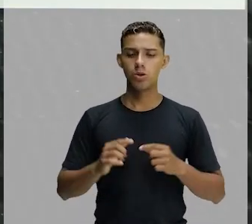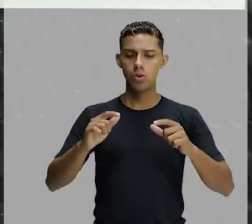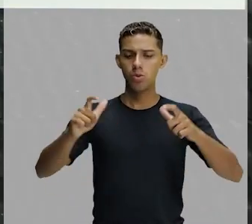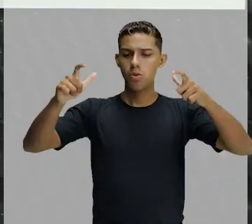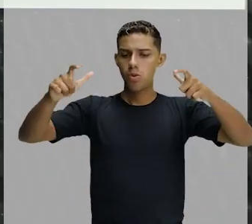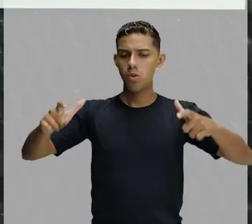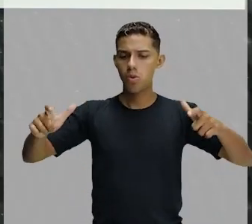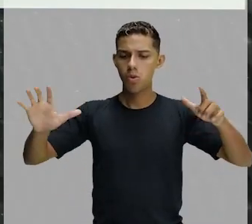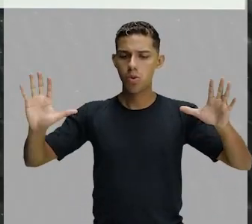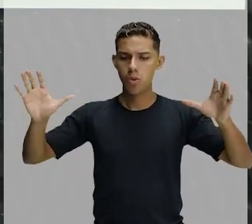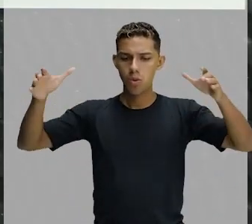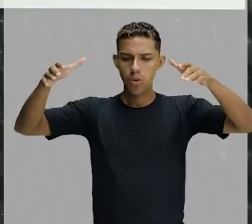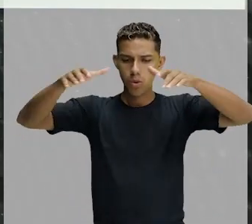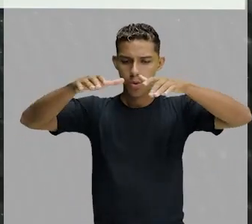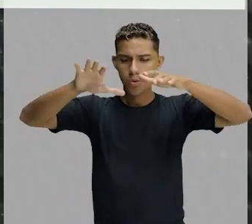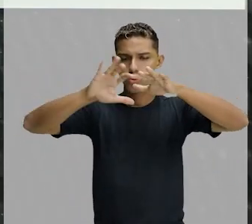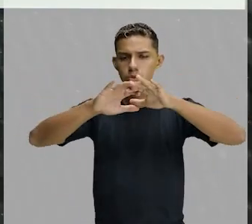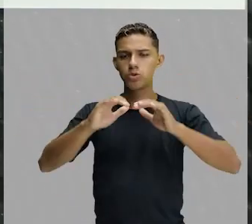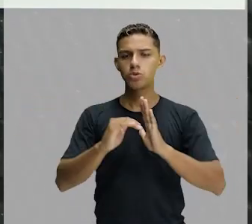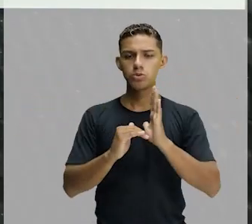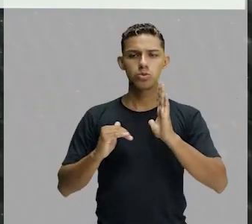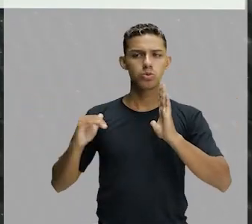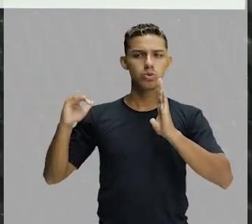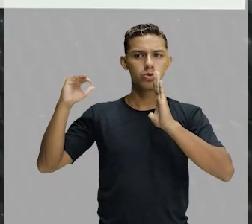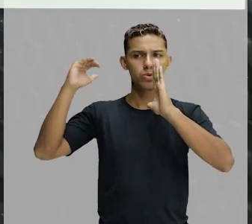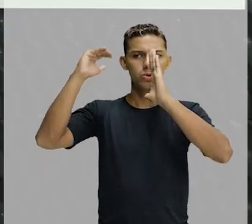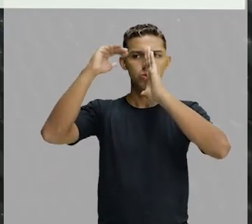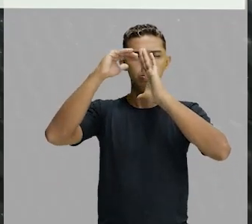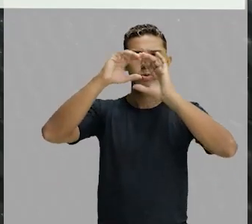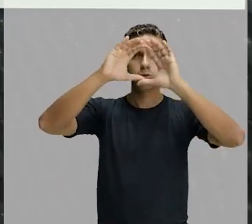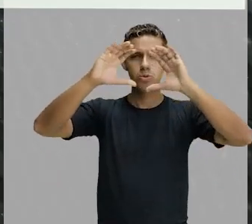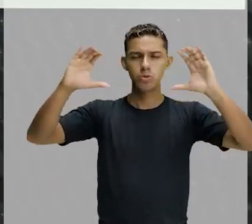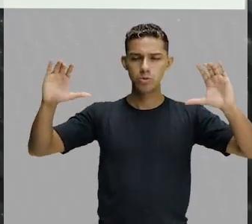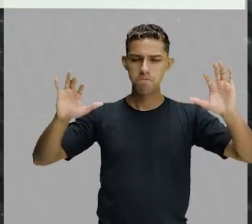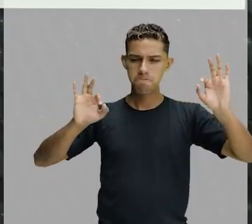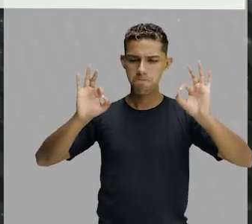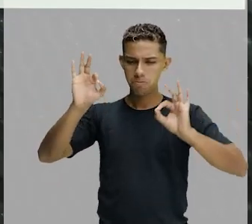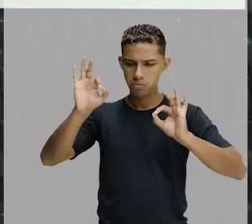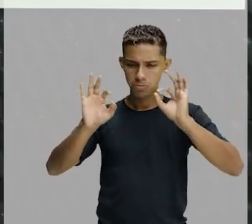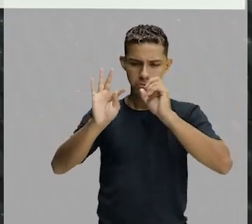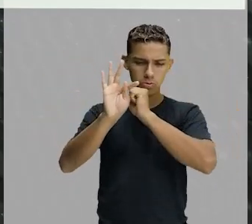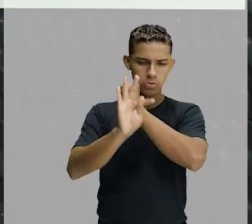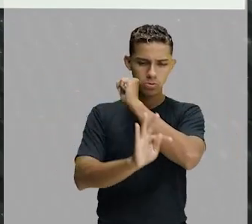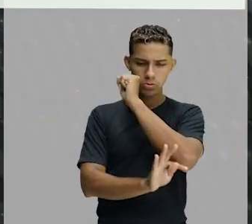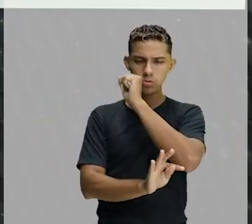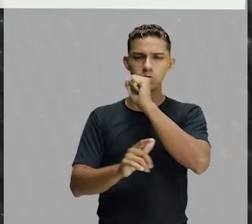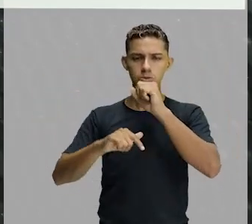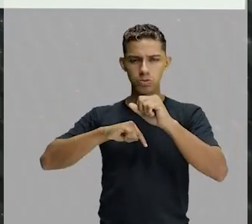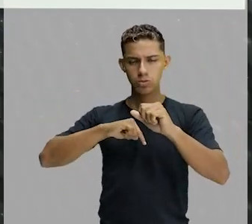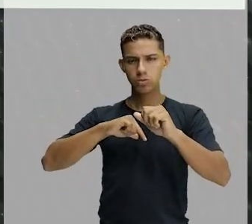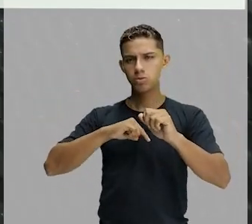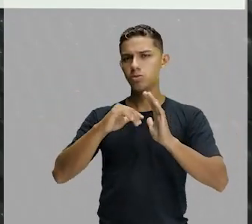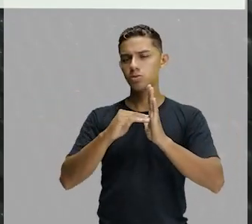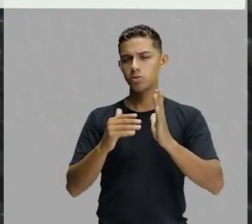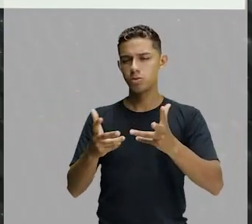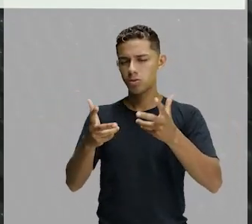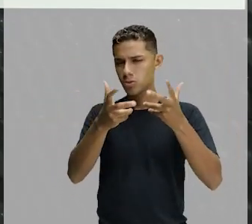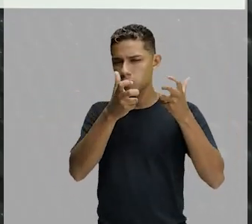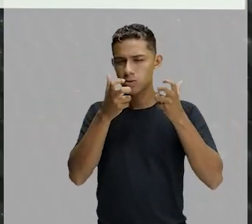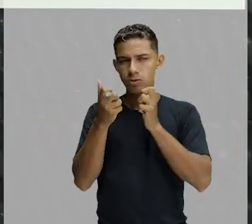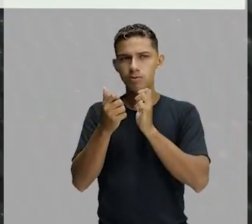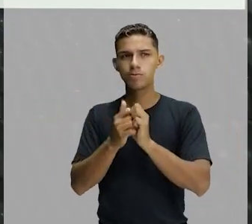aumenta a concentração de gás carbônico, um experimento controlado, e foi percebido que quando